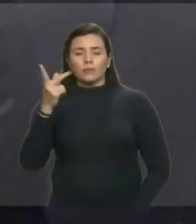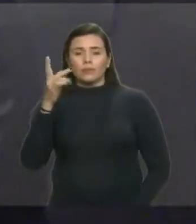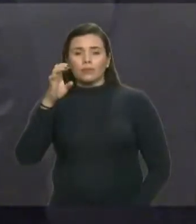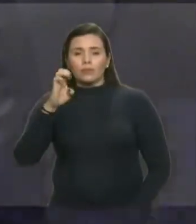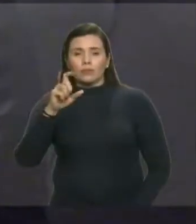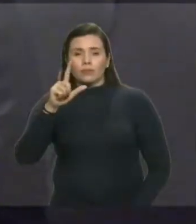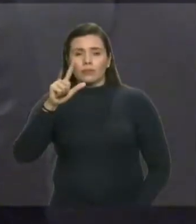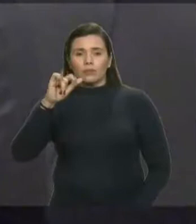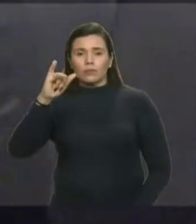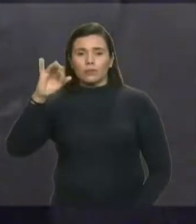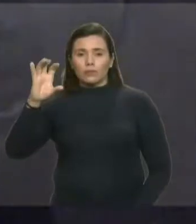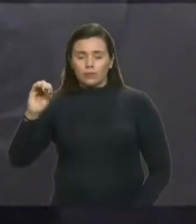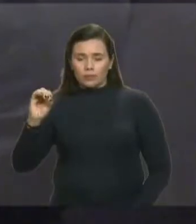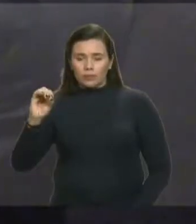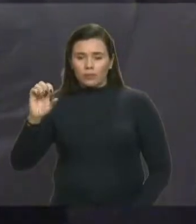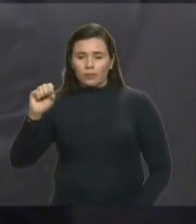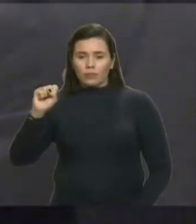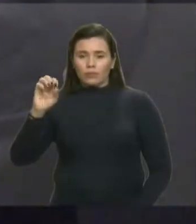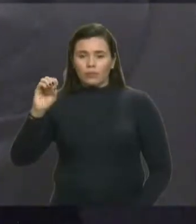Obrigado, deputado.